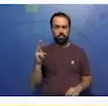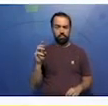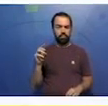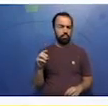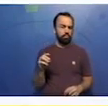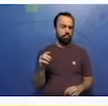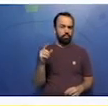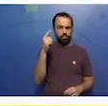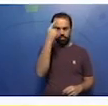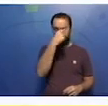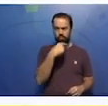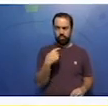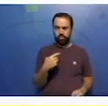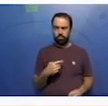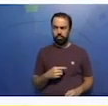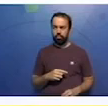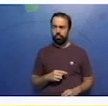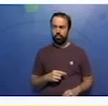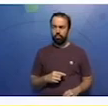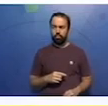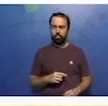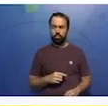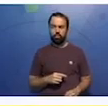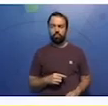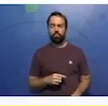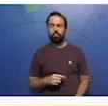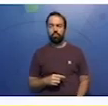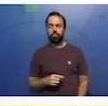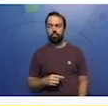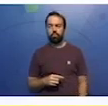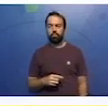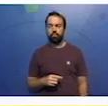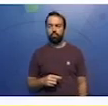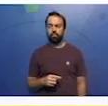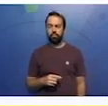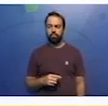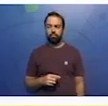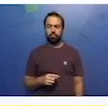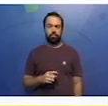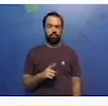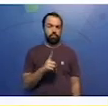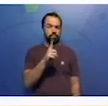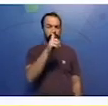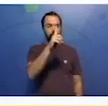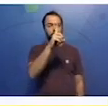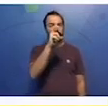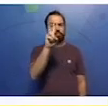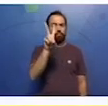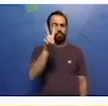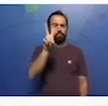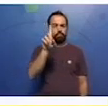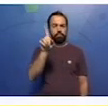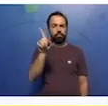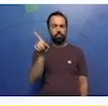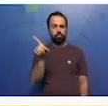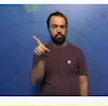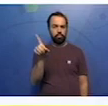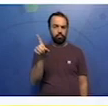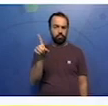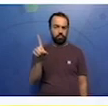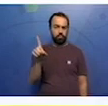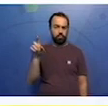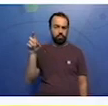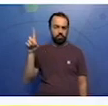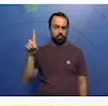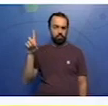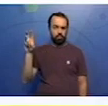quê? Porque aqui, ó, partindo do 12, eu tenho, depois de 12, 13, quando o relógio começa